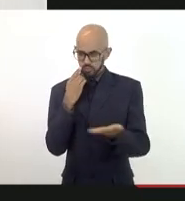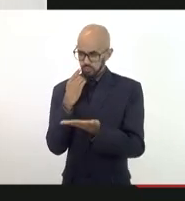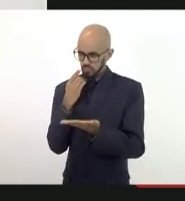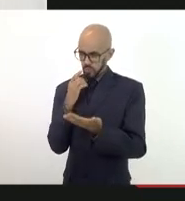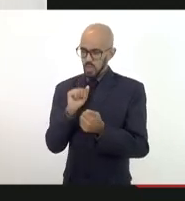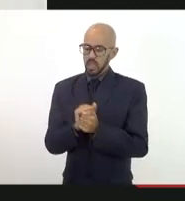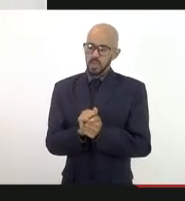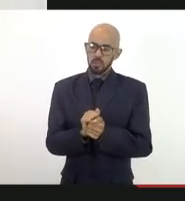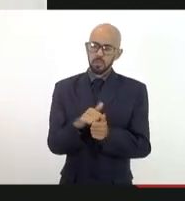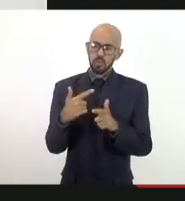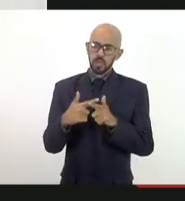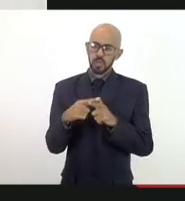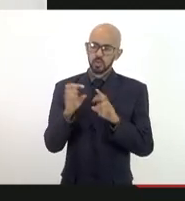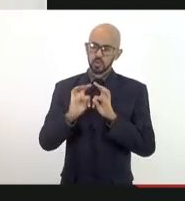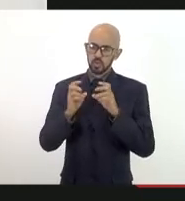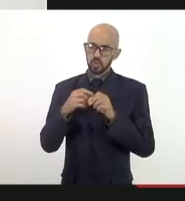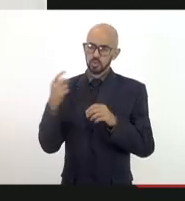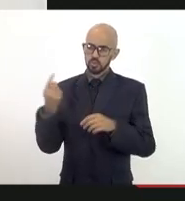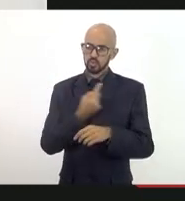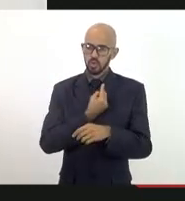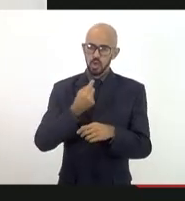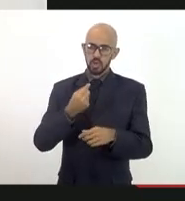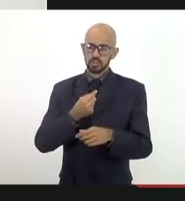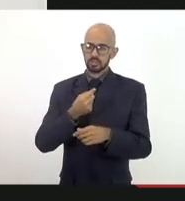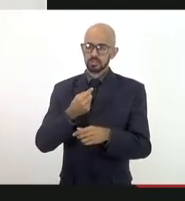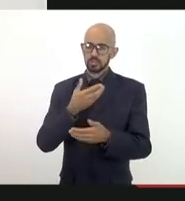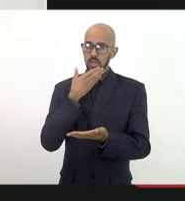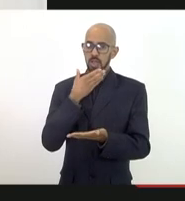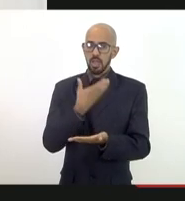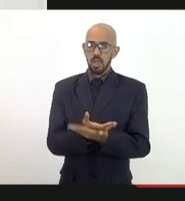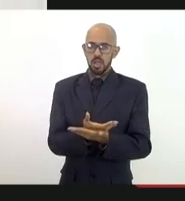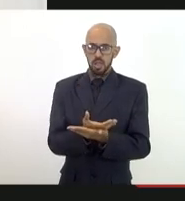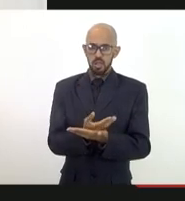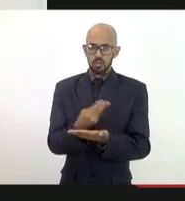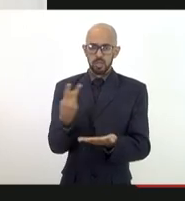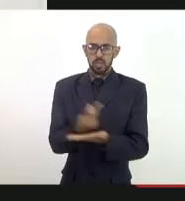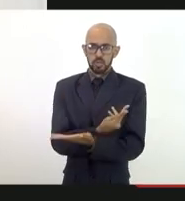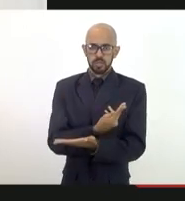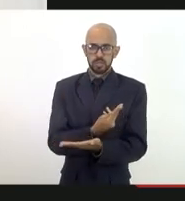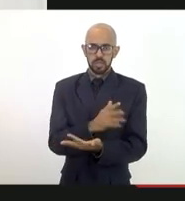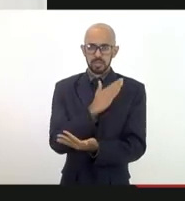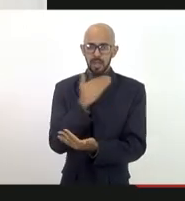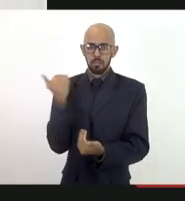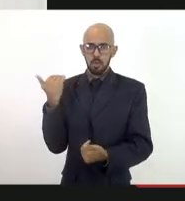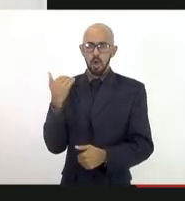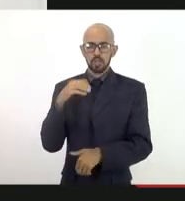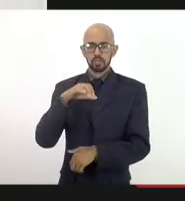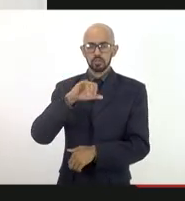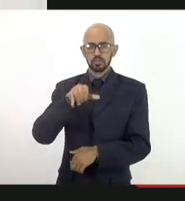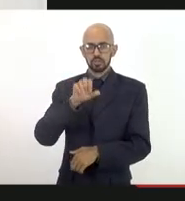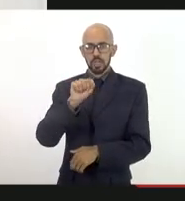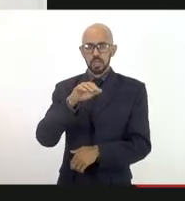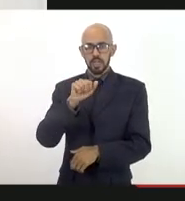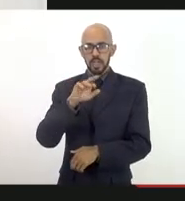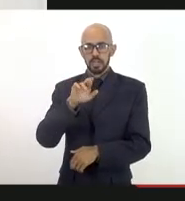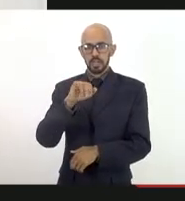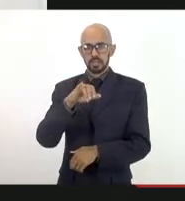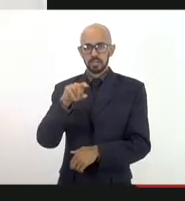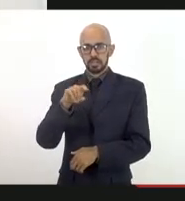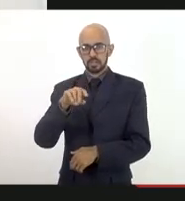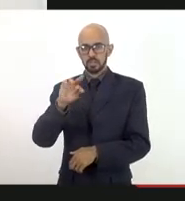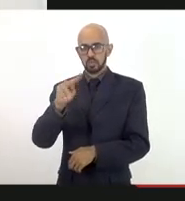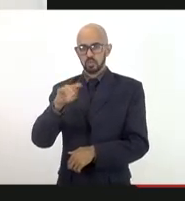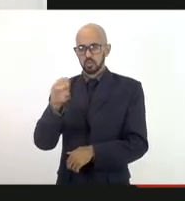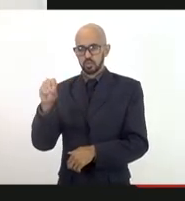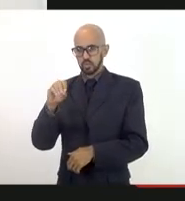sexta-feira. Todos nós ficamos chocados com a chacina do Jacarezinho, né, aquela operação policial, que, infelizmente, eu